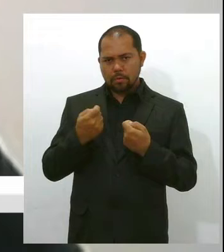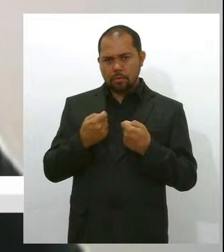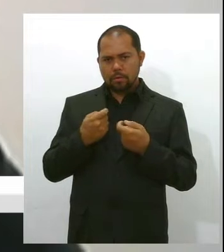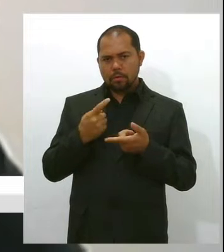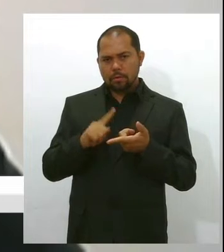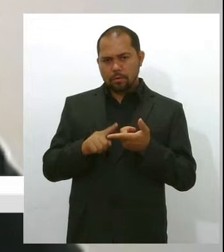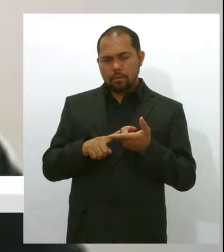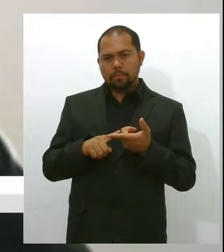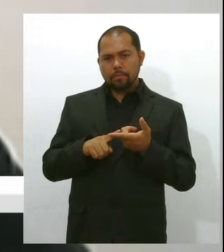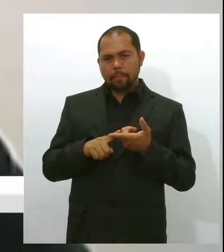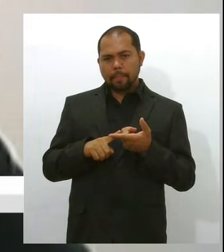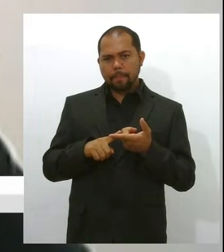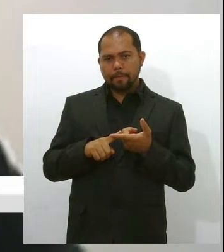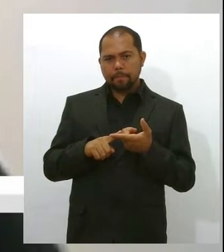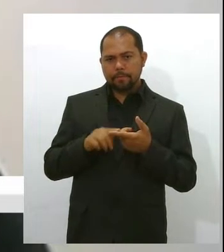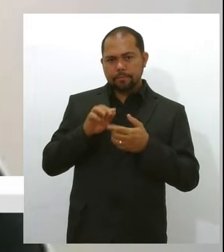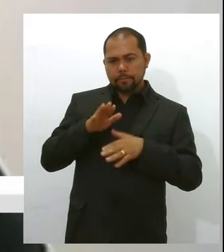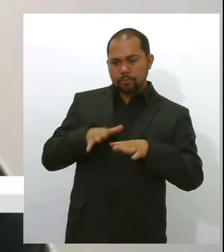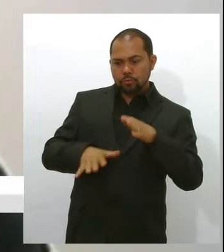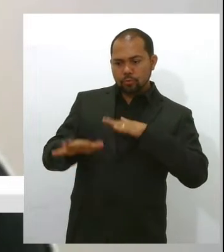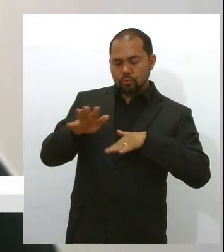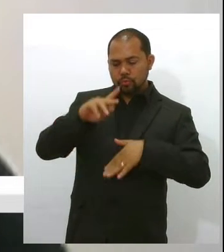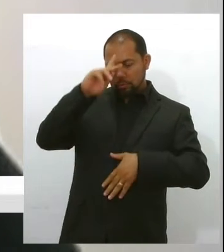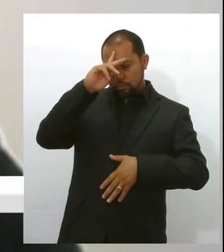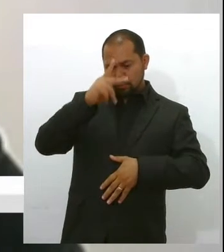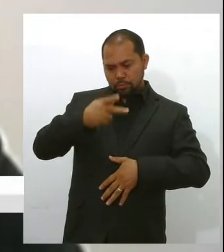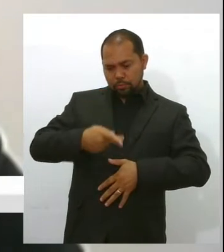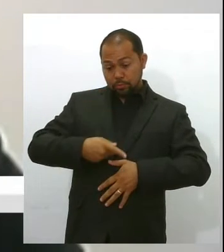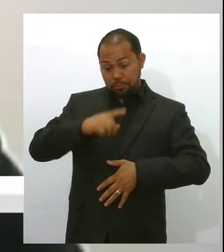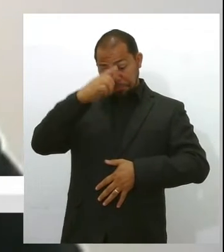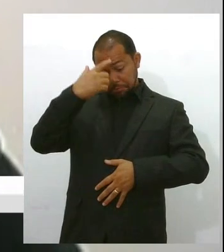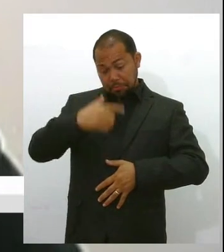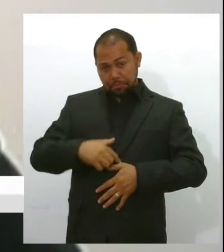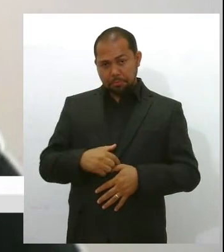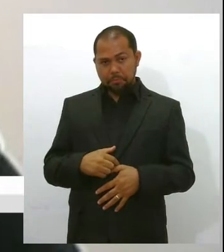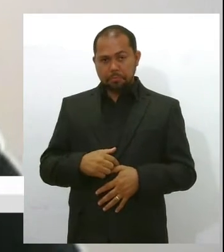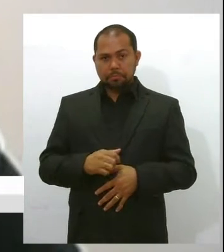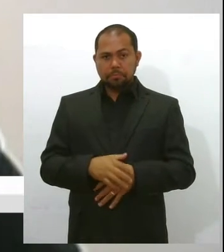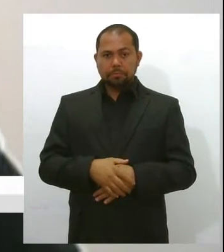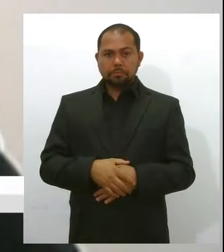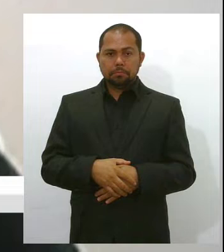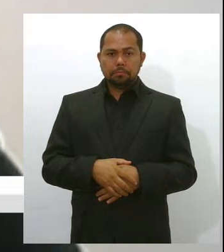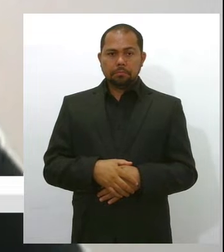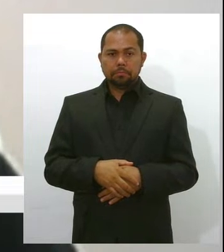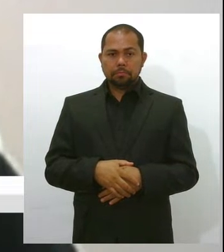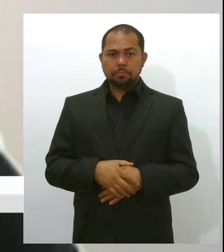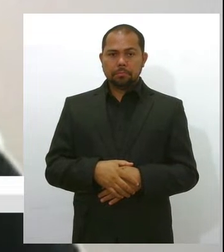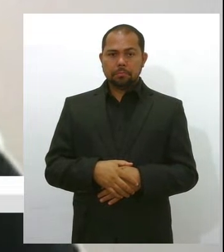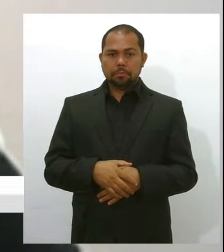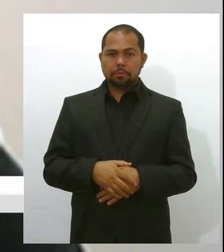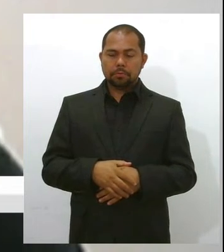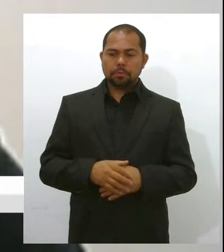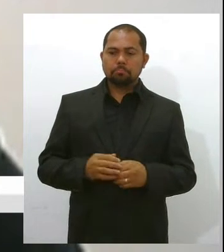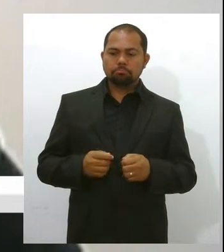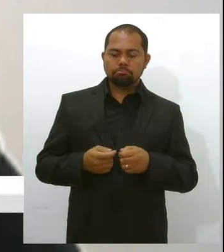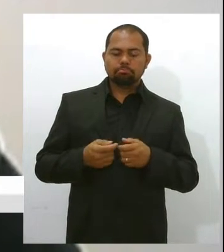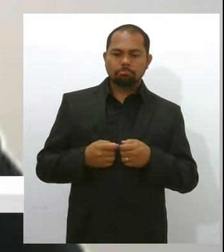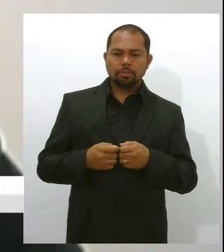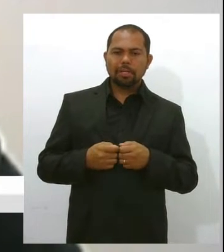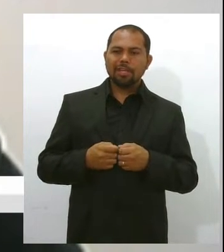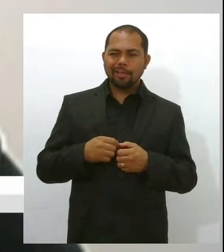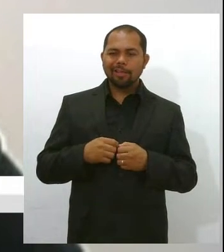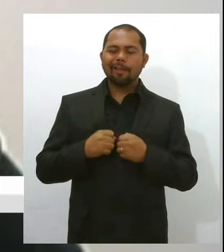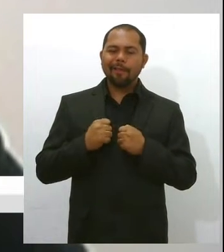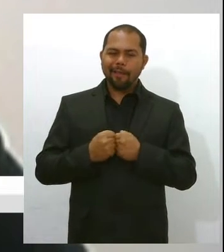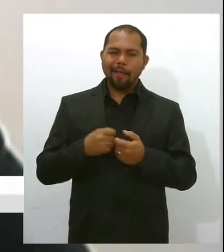cuidado, um cuidado pessoal, que é até uma luta, assim, né, para os homens de se cuidar e tudo, eu incluso,